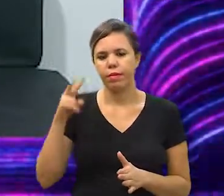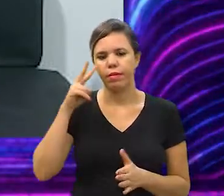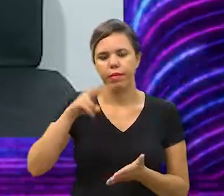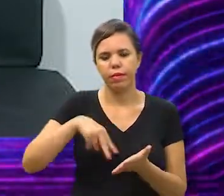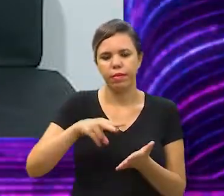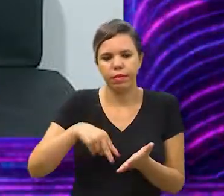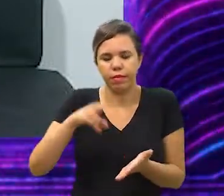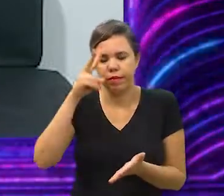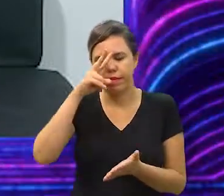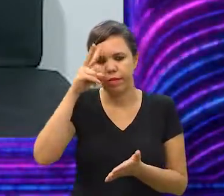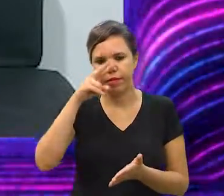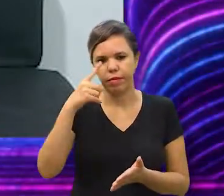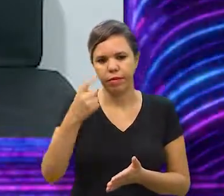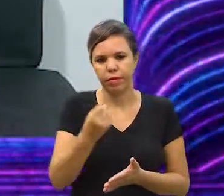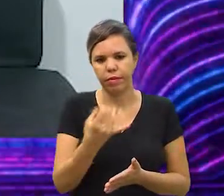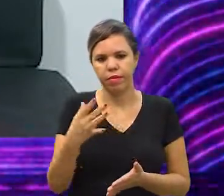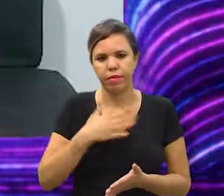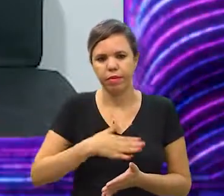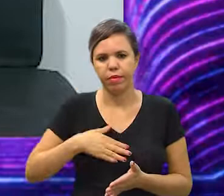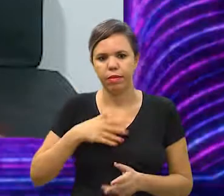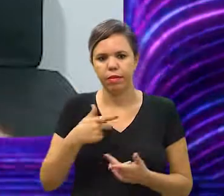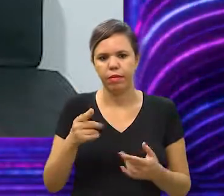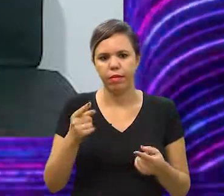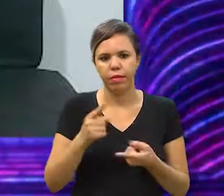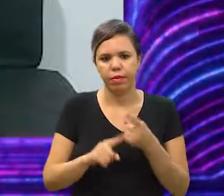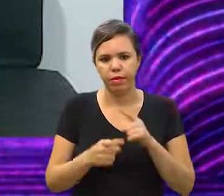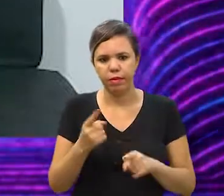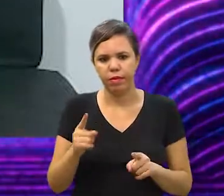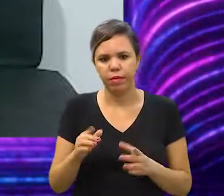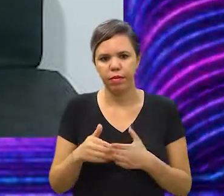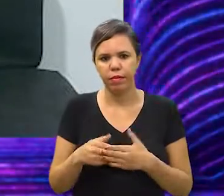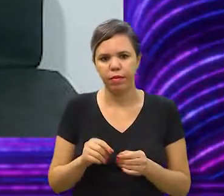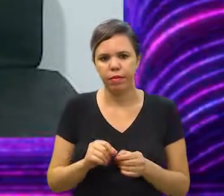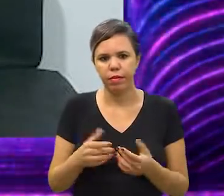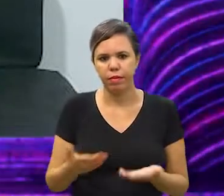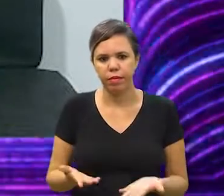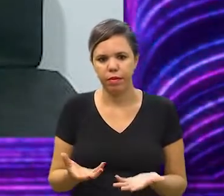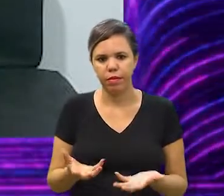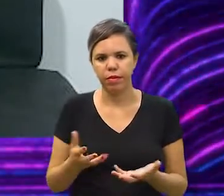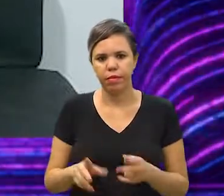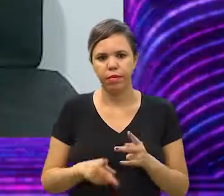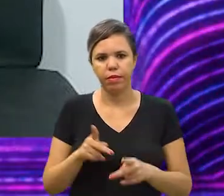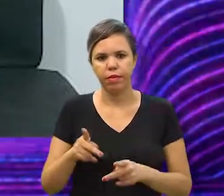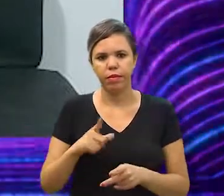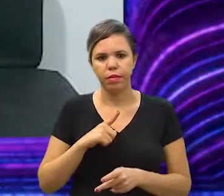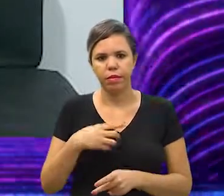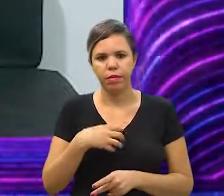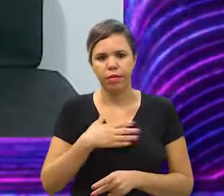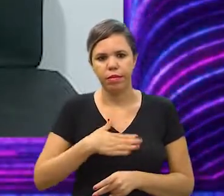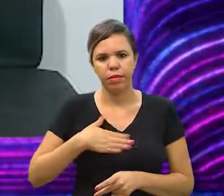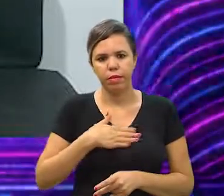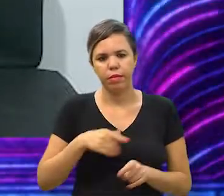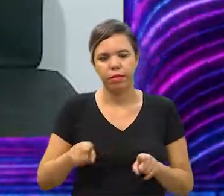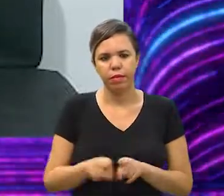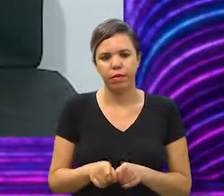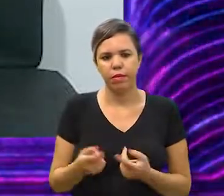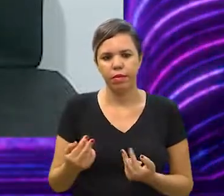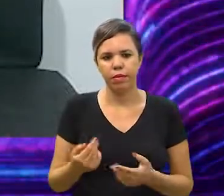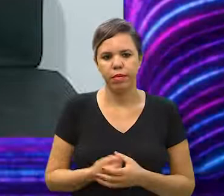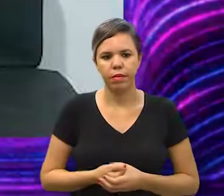leio uma história que tem mais de um volume, eu gosto que as coisas se encaixem, que fechem e tal. E eu queria que o público tivesse essa sensação também